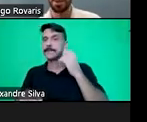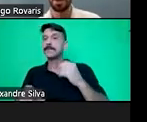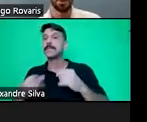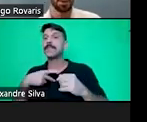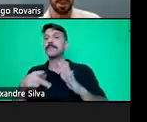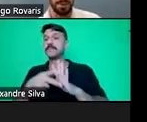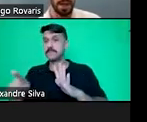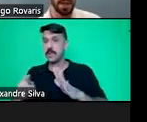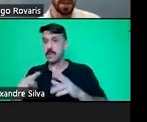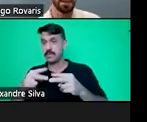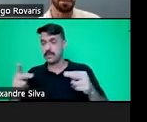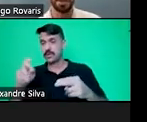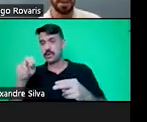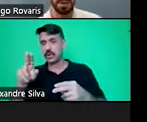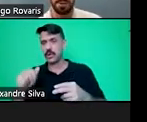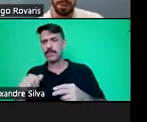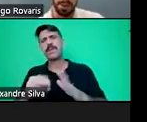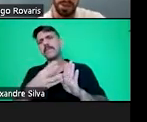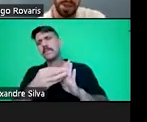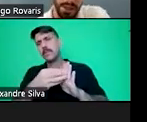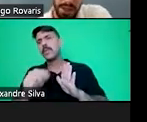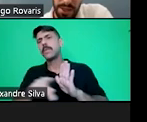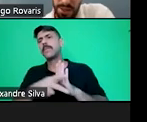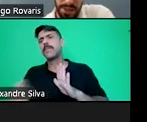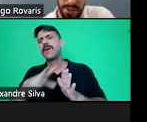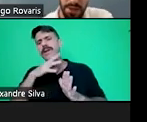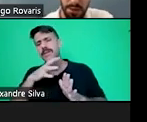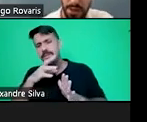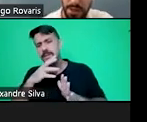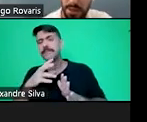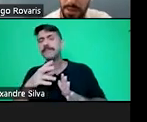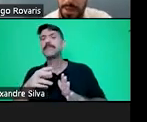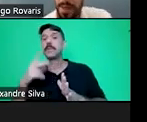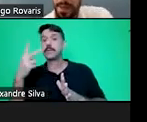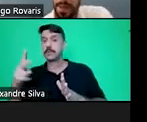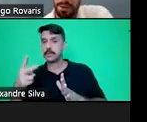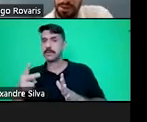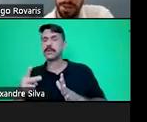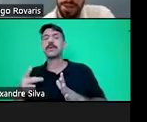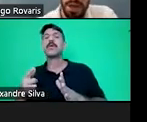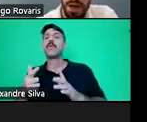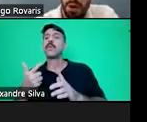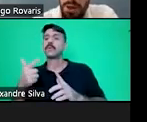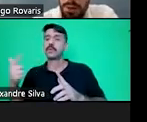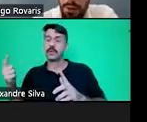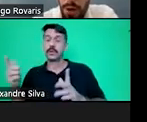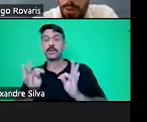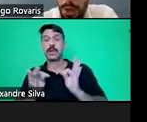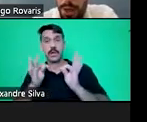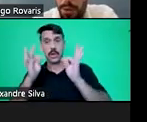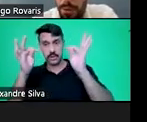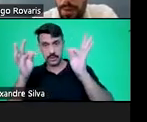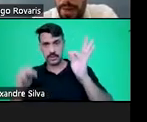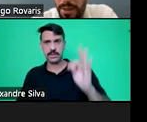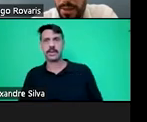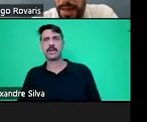uso de modelos animais, enfim, edição gênica e outras tecnologias. Hoje eu vou focar